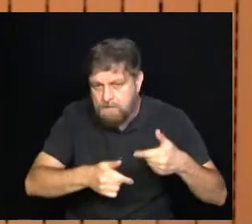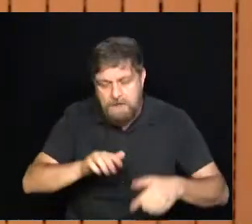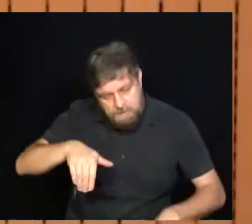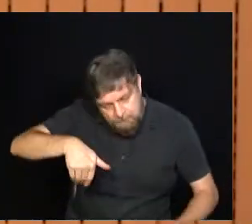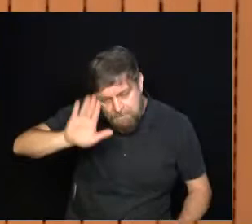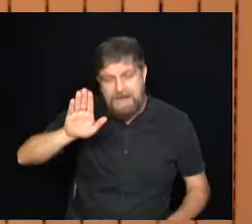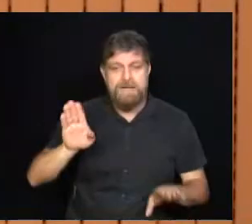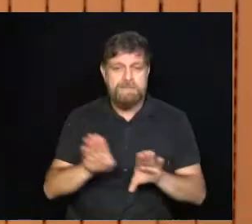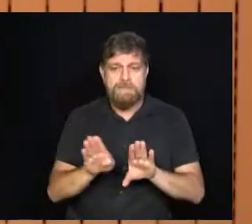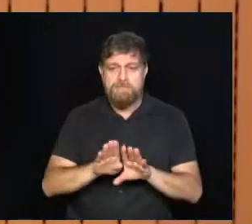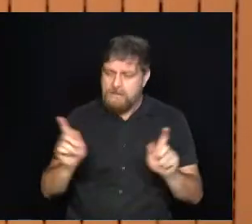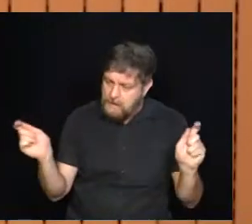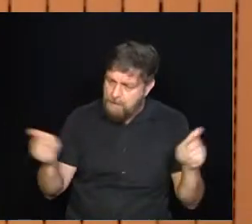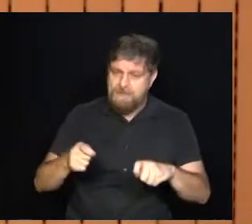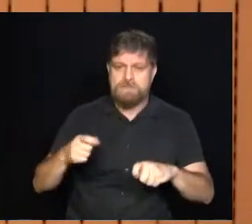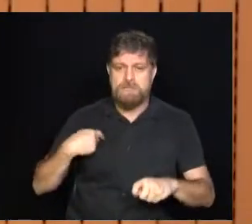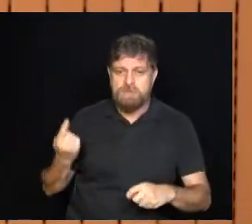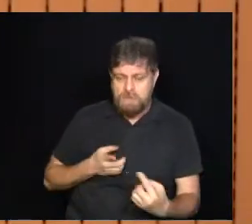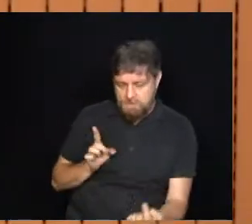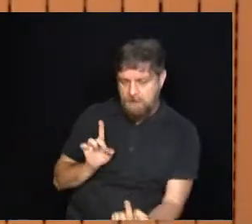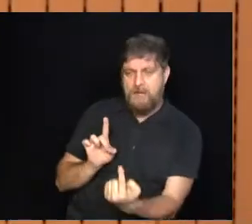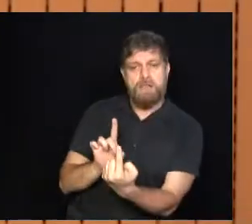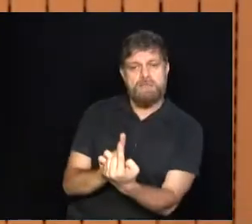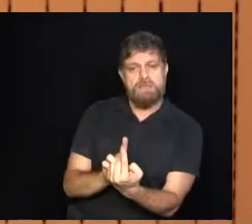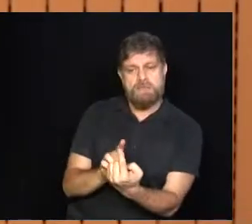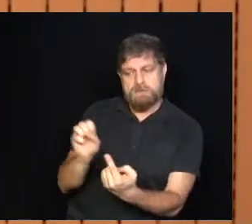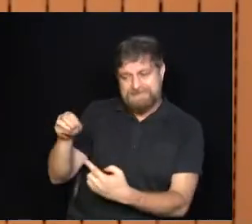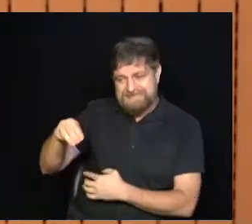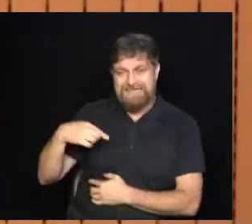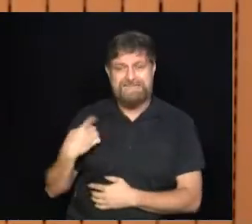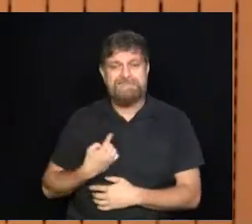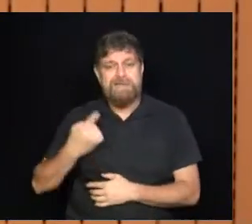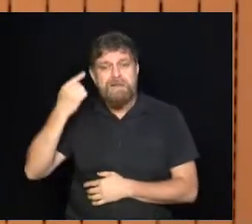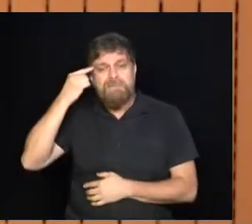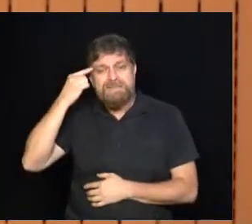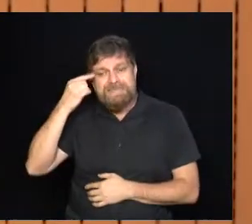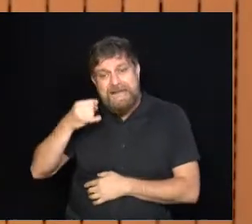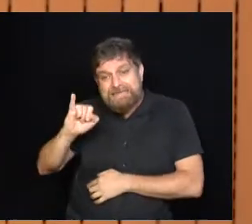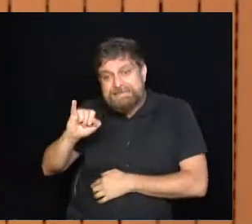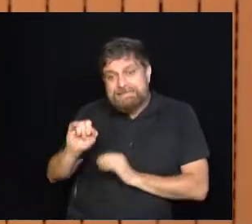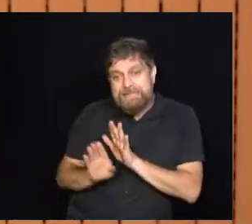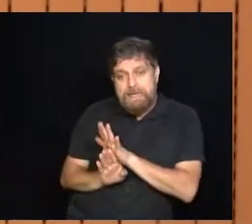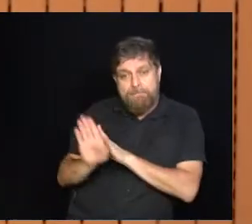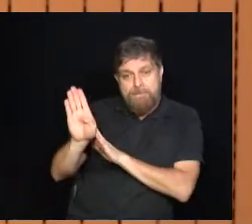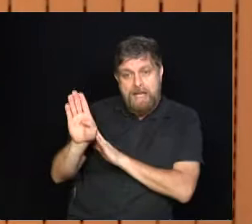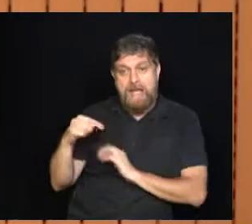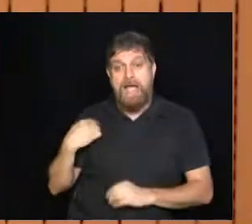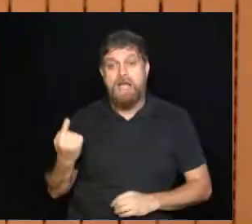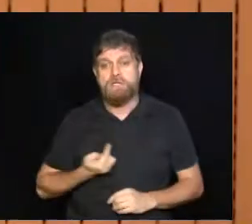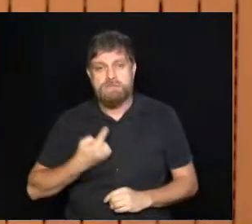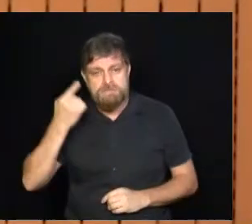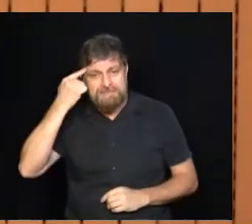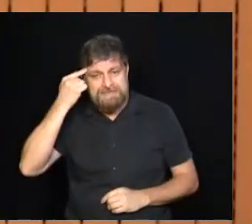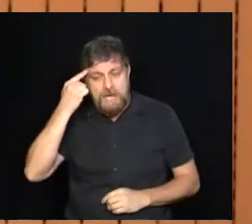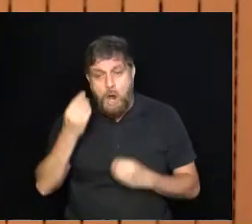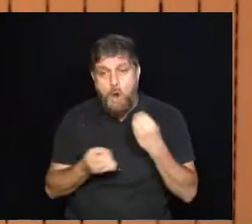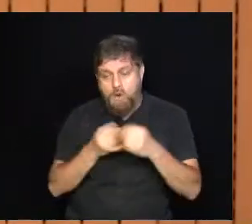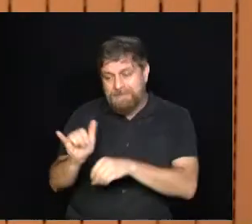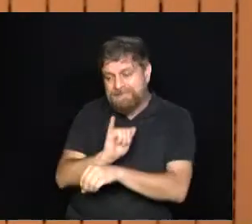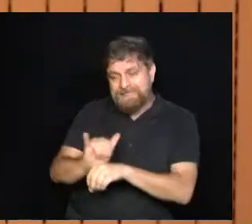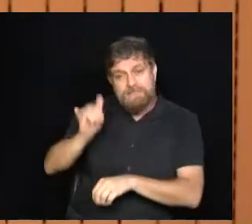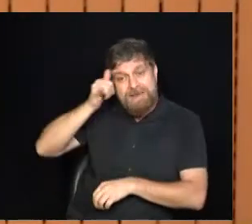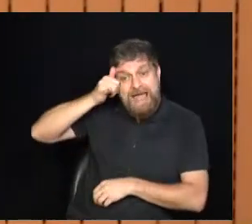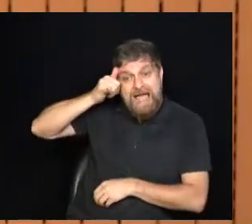a capacidade, vamos fazer o atendimento. Mas a gente não tem que pensar em si aumentar, nós temos que pensar na prevenção,